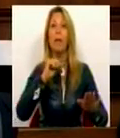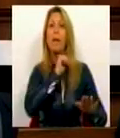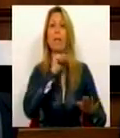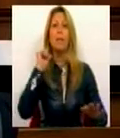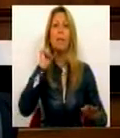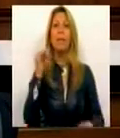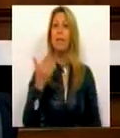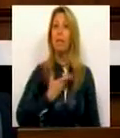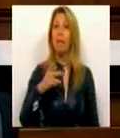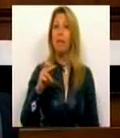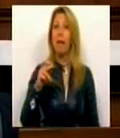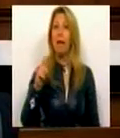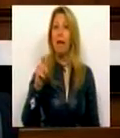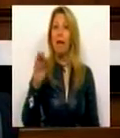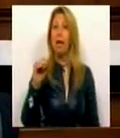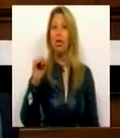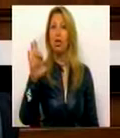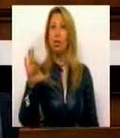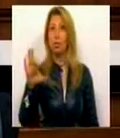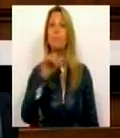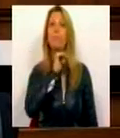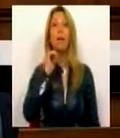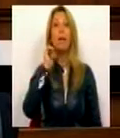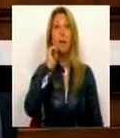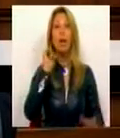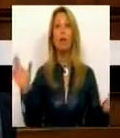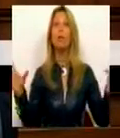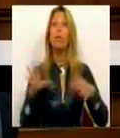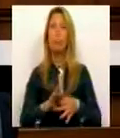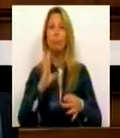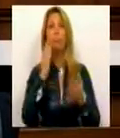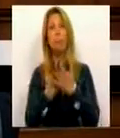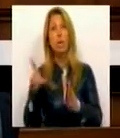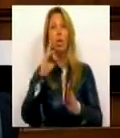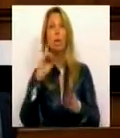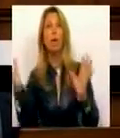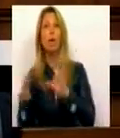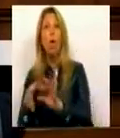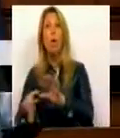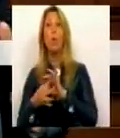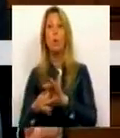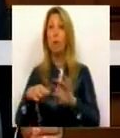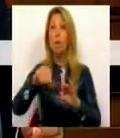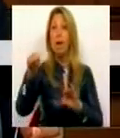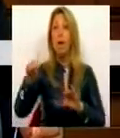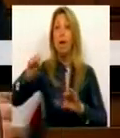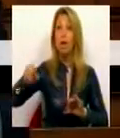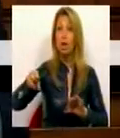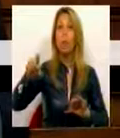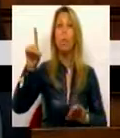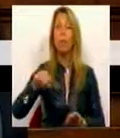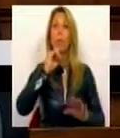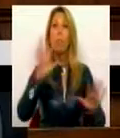E, portanto, isso vai ter consequências do ponto de vista securitário, quer na consolidação da região, quer, ao mesmo tempo, na